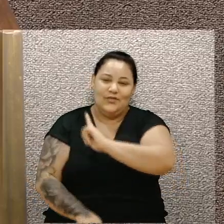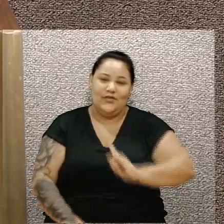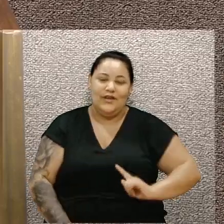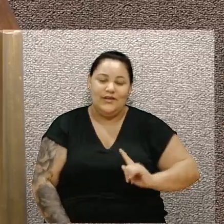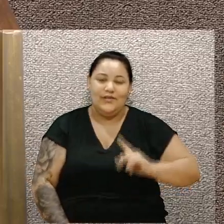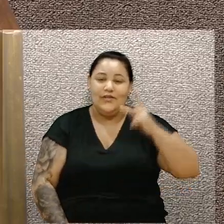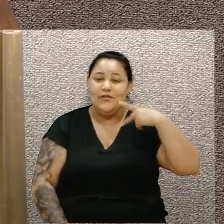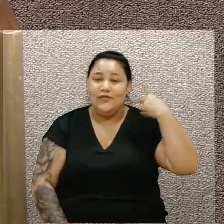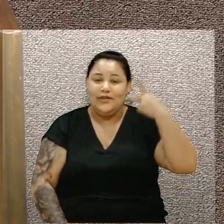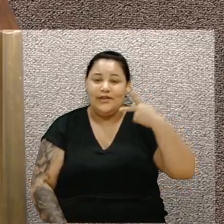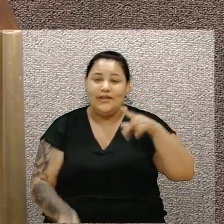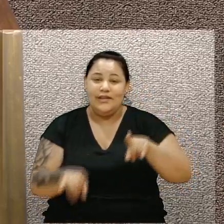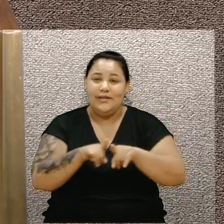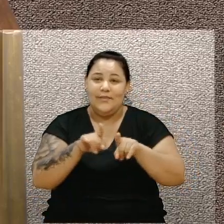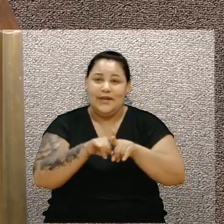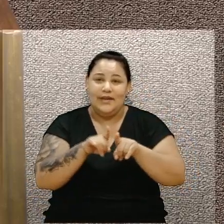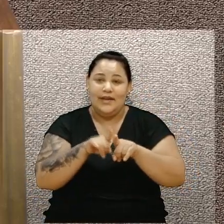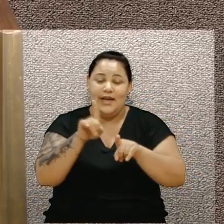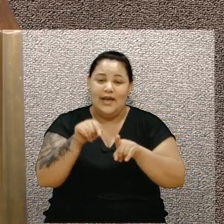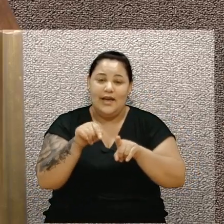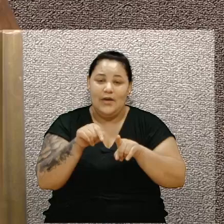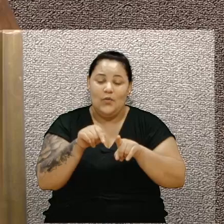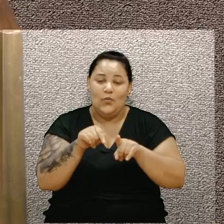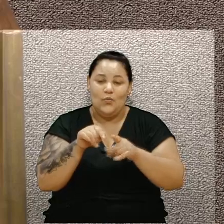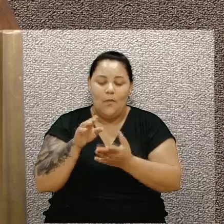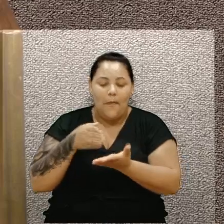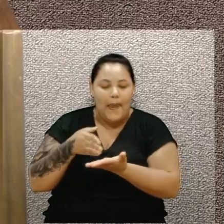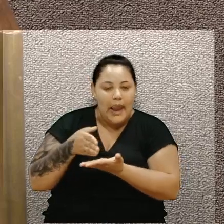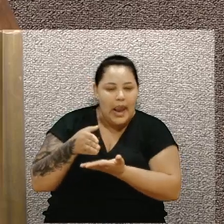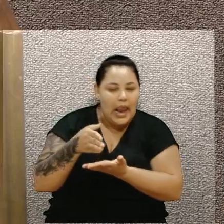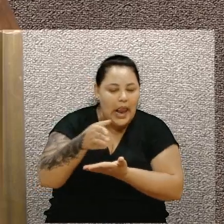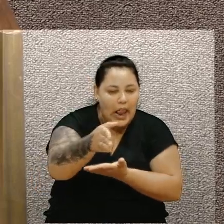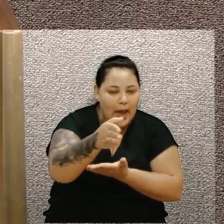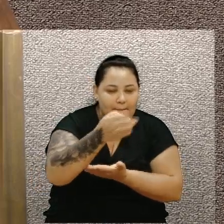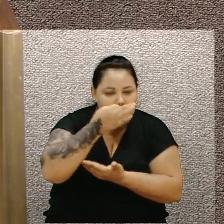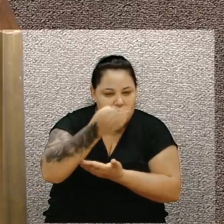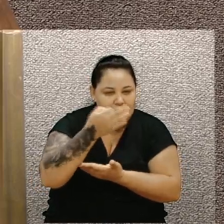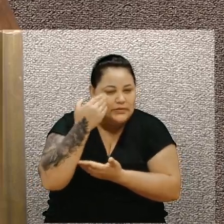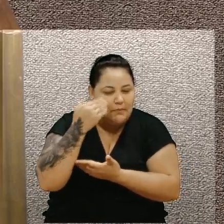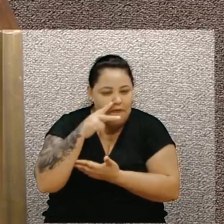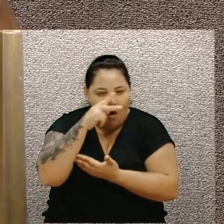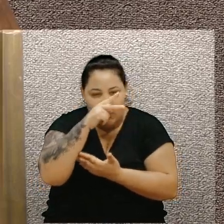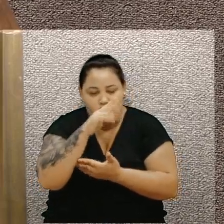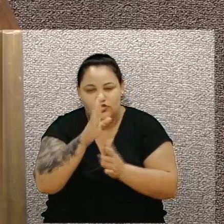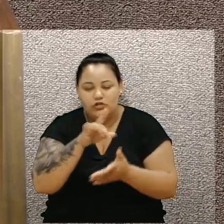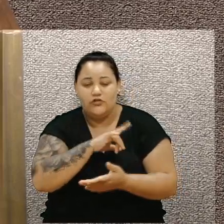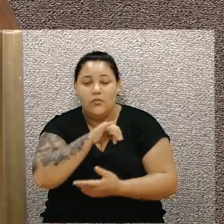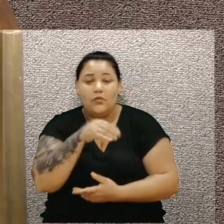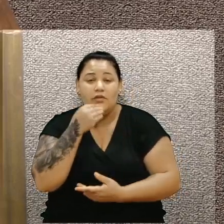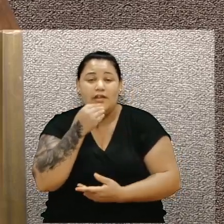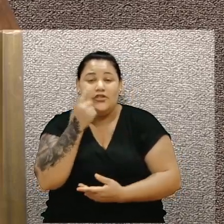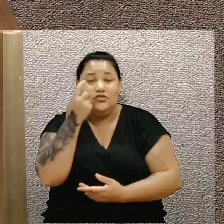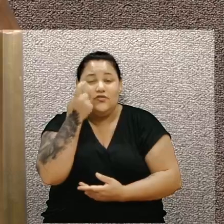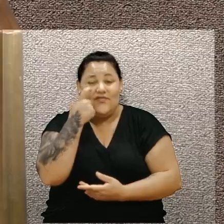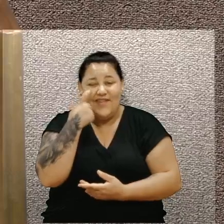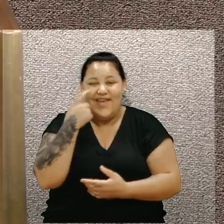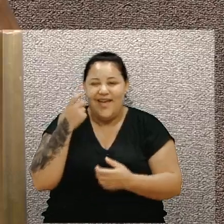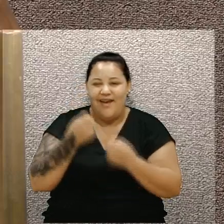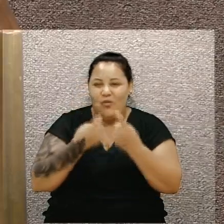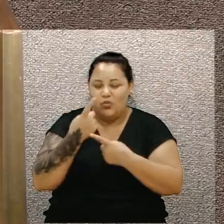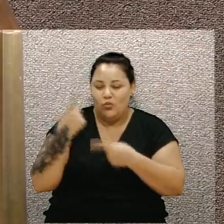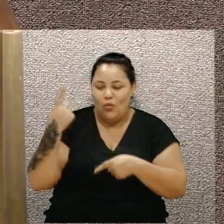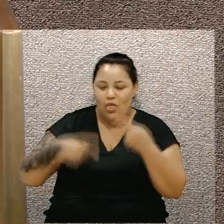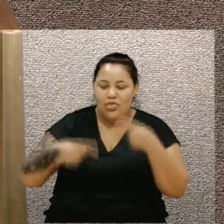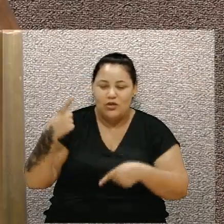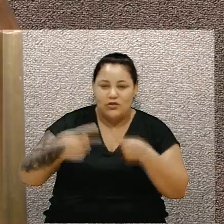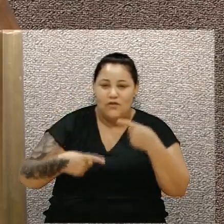uma linha muito tênue de posicionamento. E muitas vezes eu já tive a oportunidade de ver alguns debates aqui muito fortes